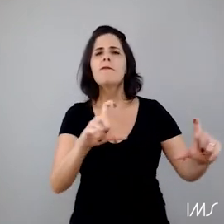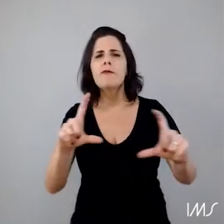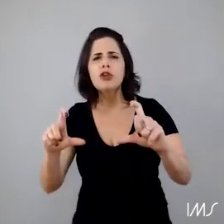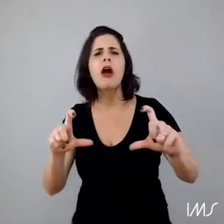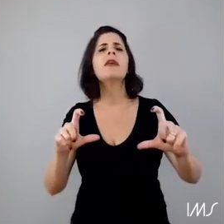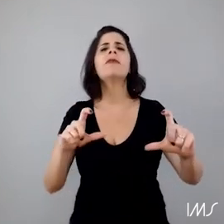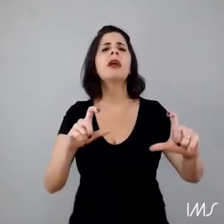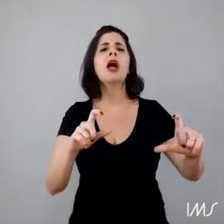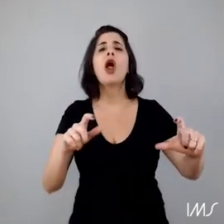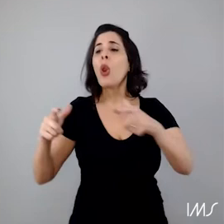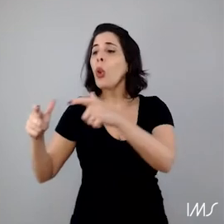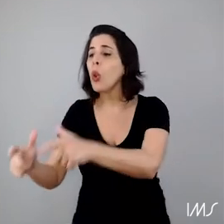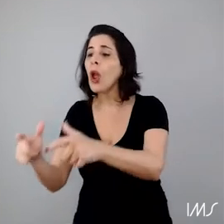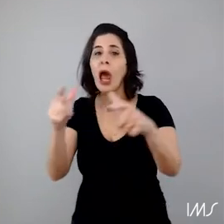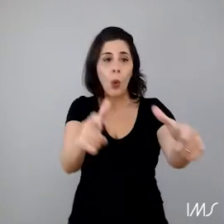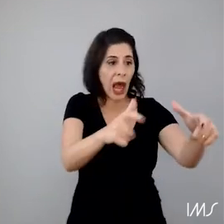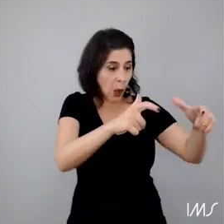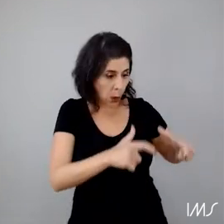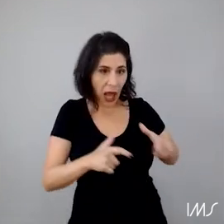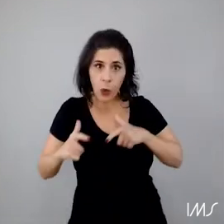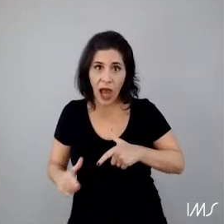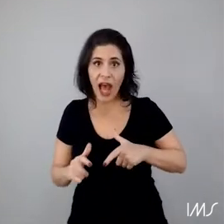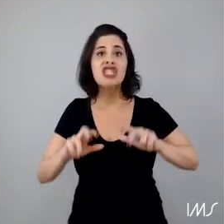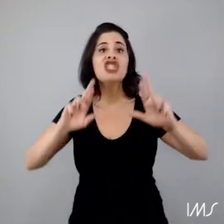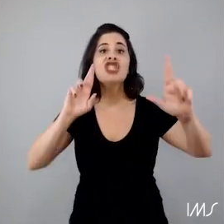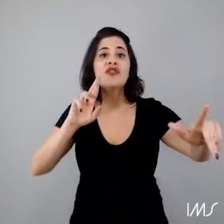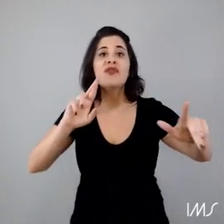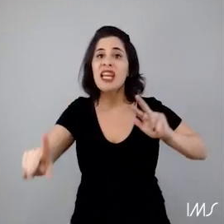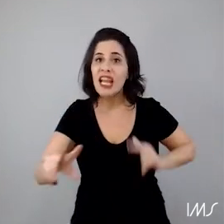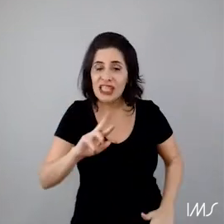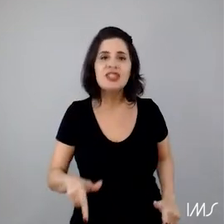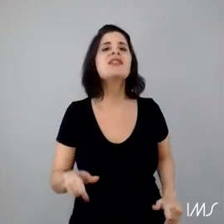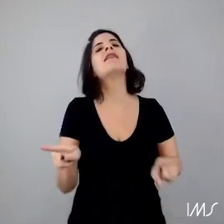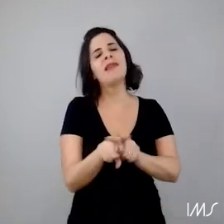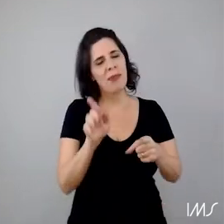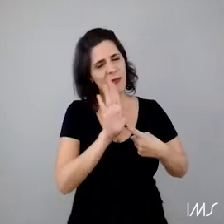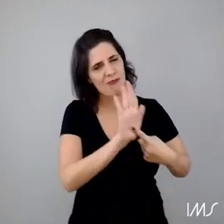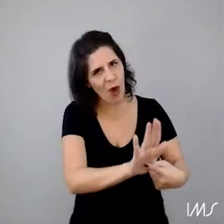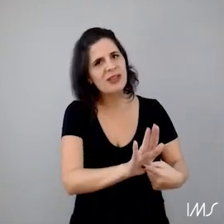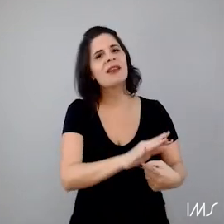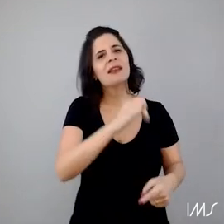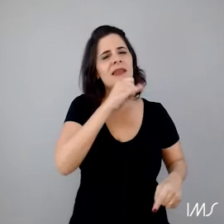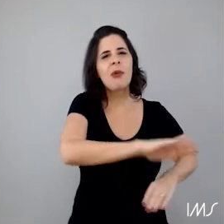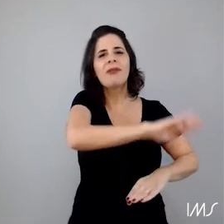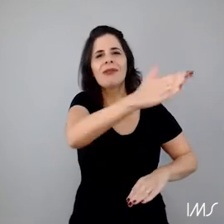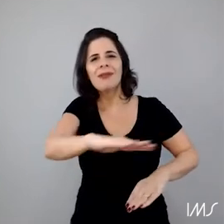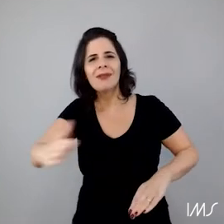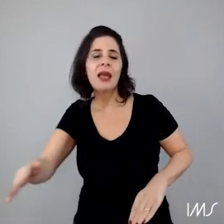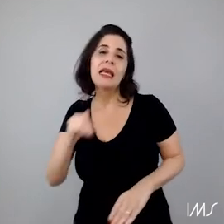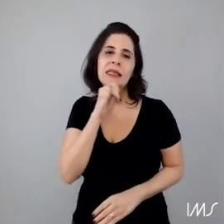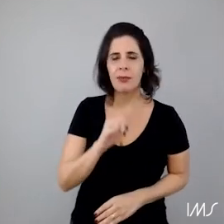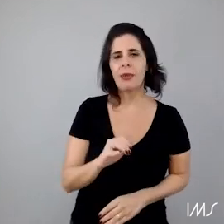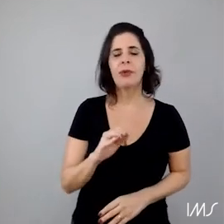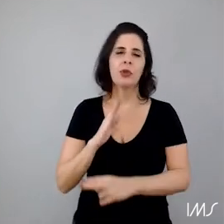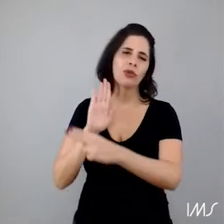e contextos desfilavam nas matérias de Stefani. Nomes como o de Brassai,